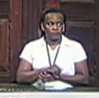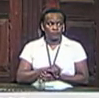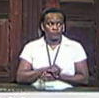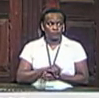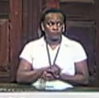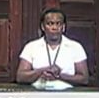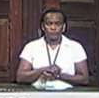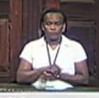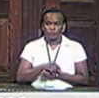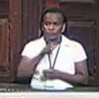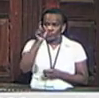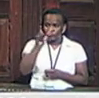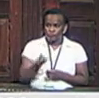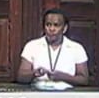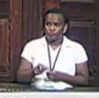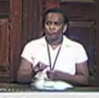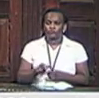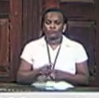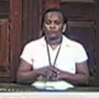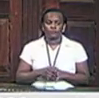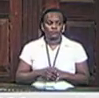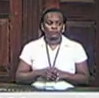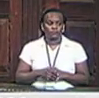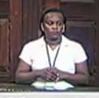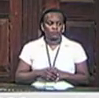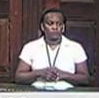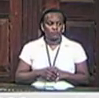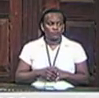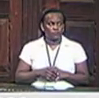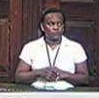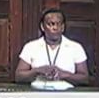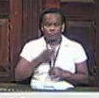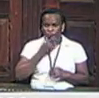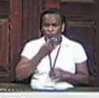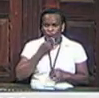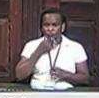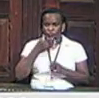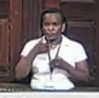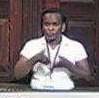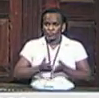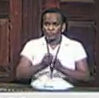a figura de um timoneiro